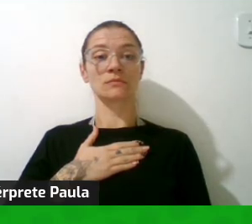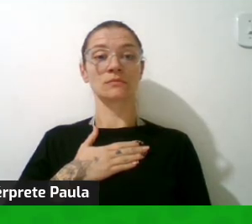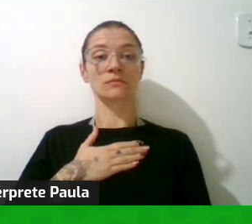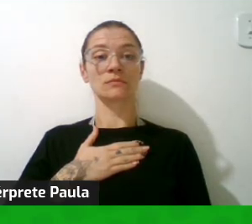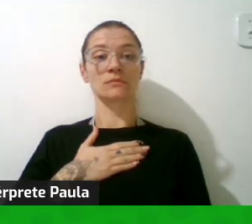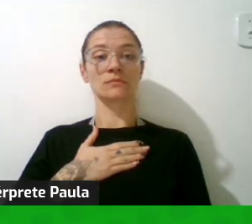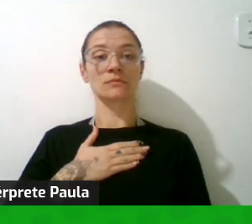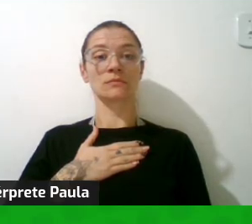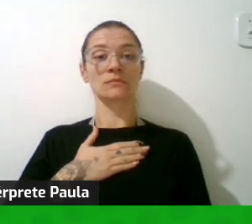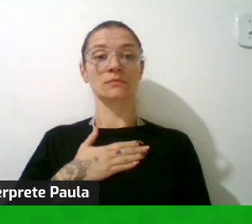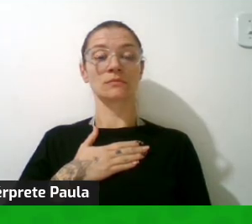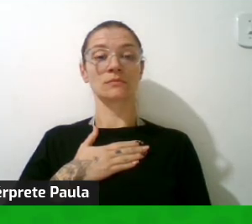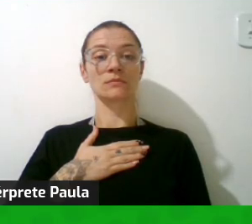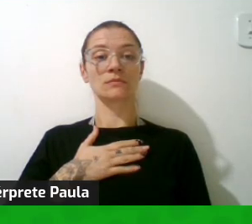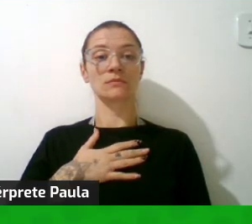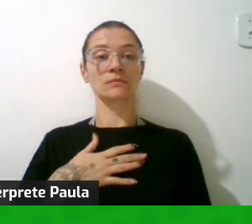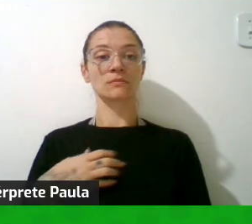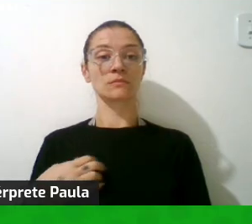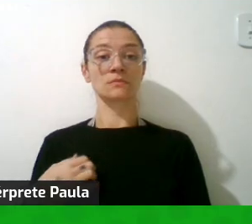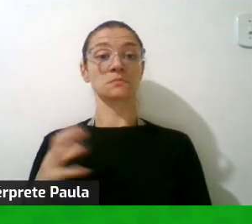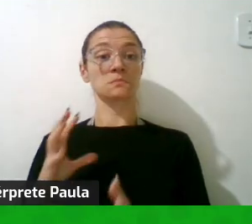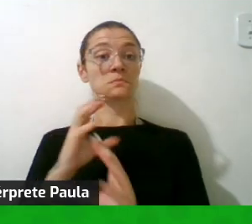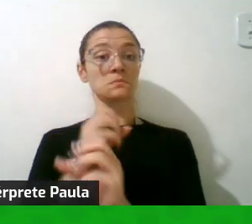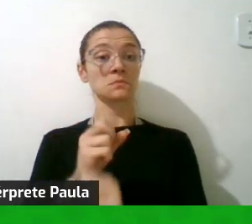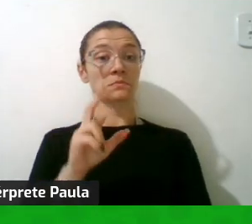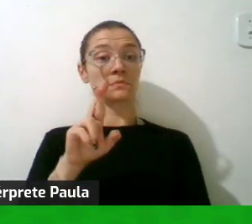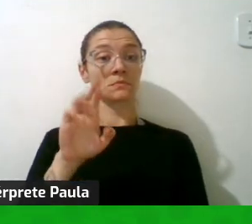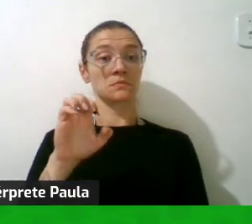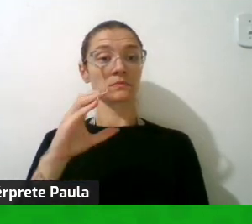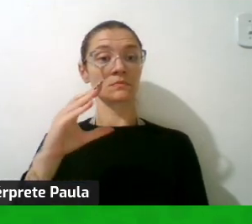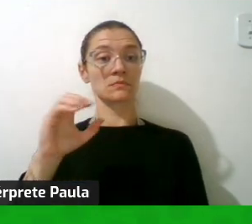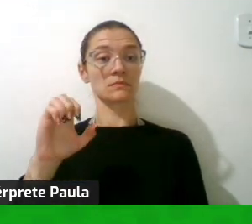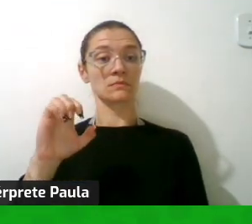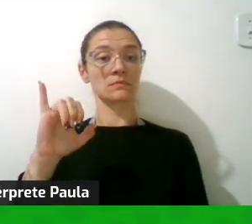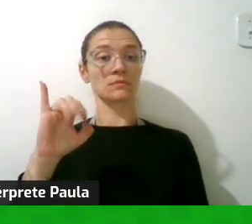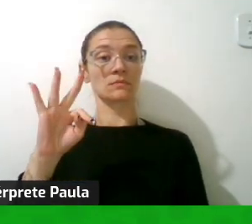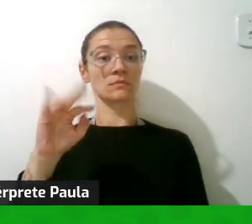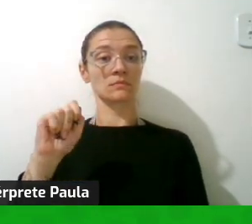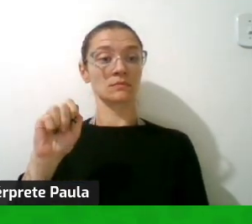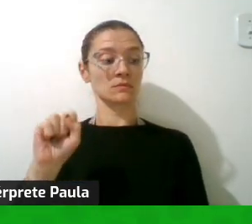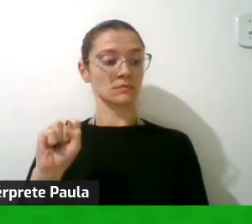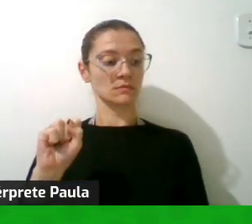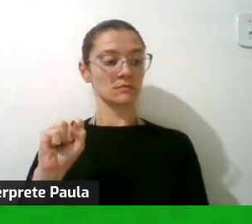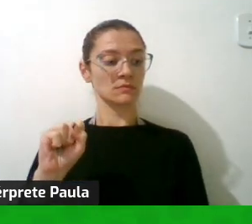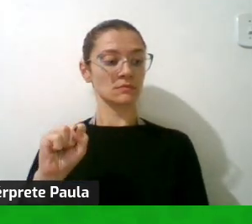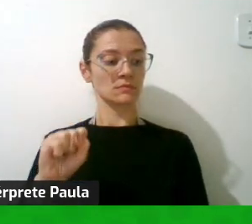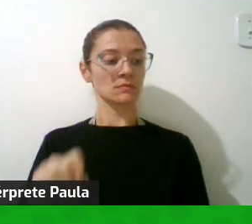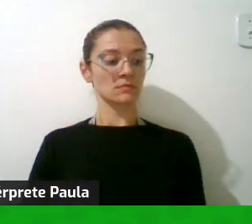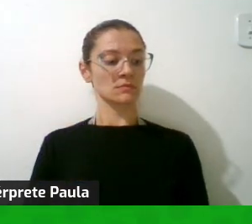Isso. Receitas. Aí aqui eu tenho a descrição,